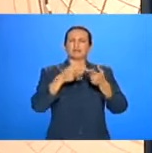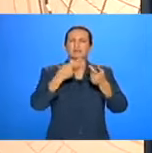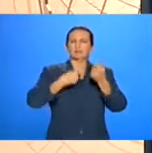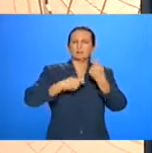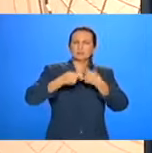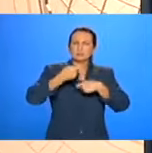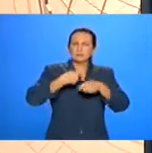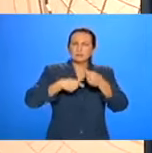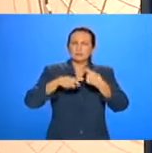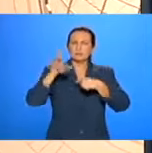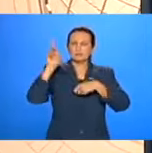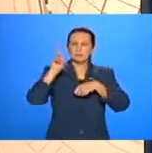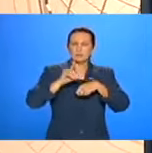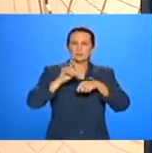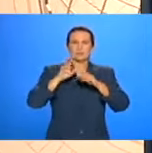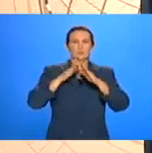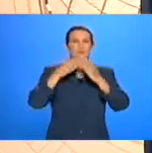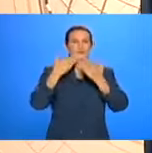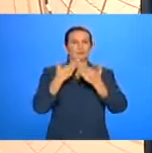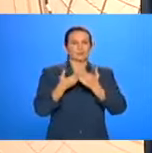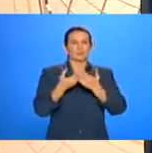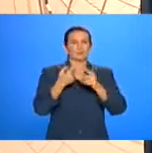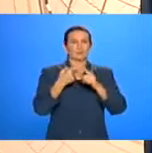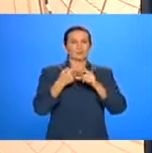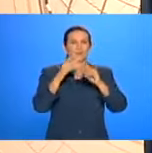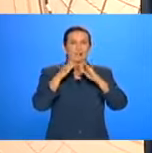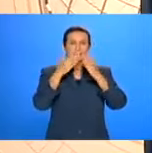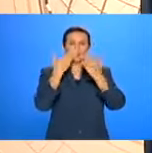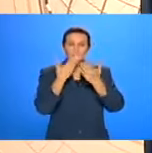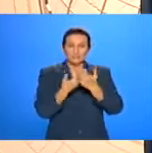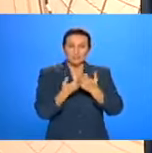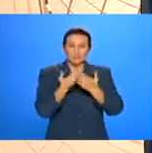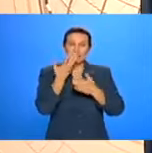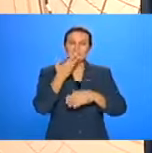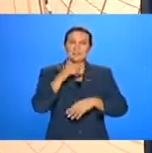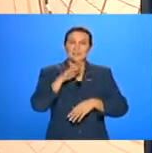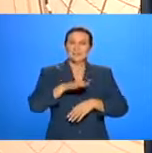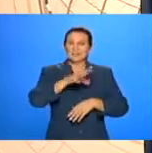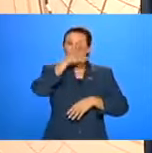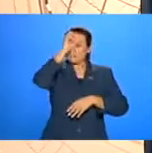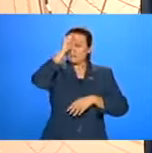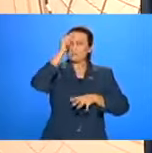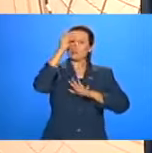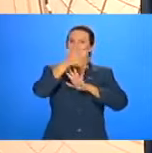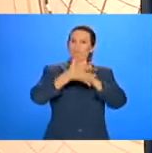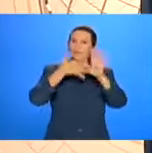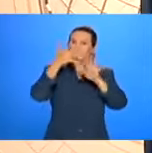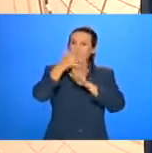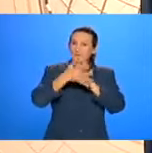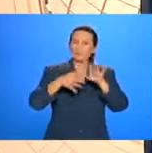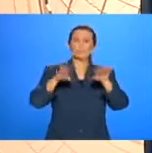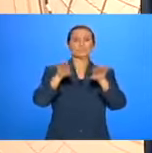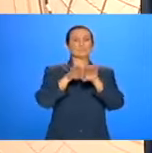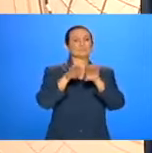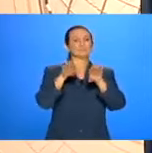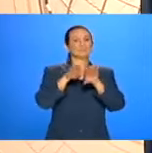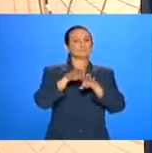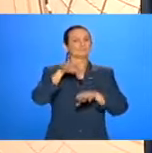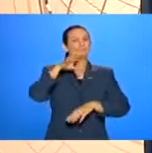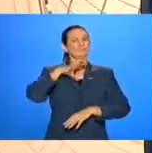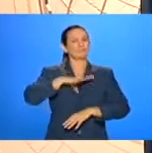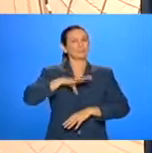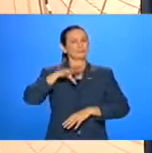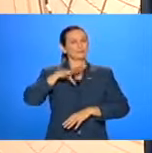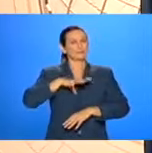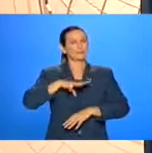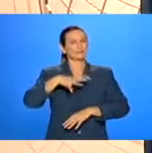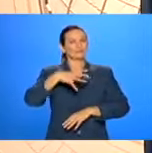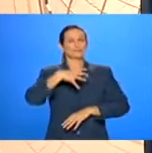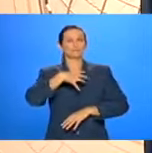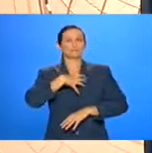as crianças surdas aprendam Libras e a língua portuguesa, de uma forma a